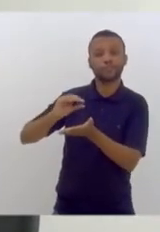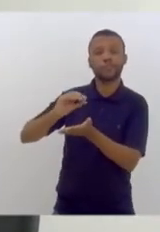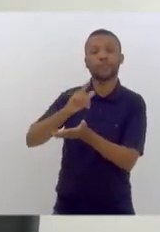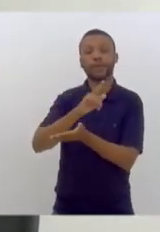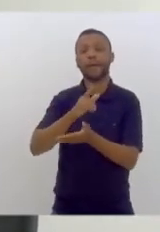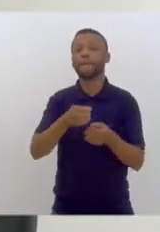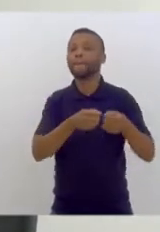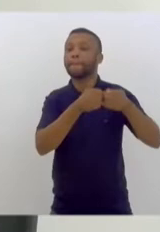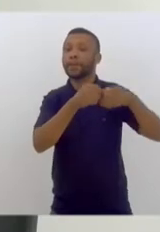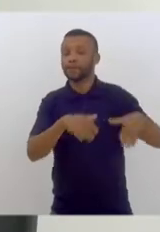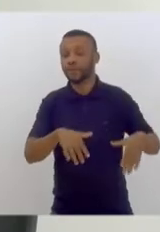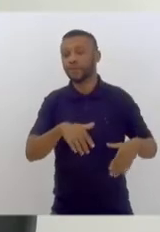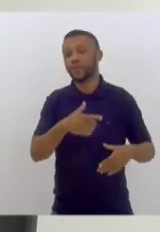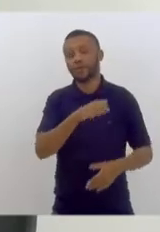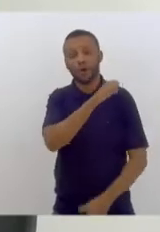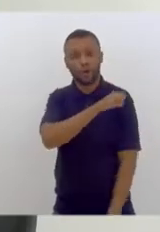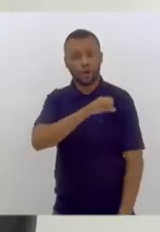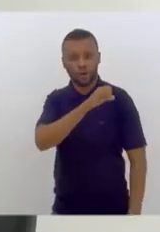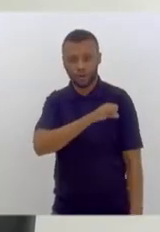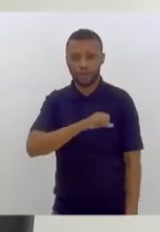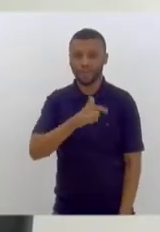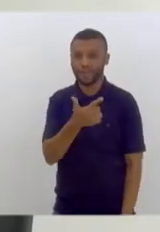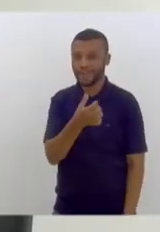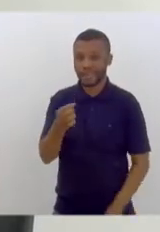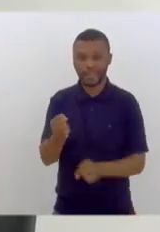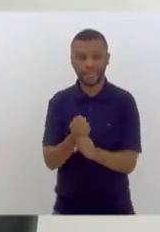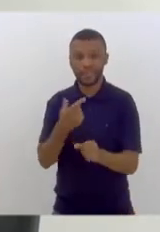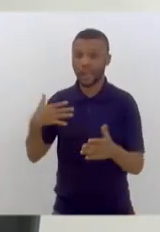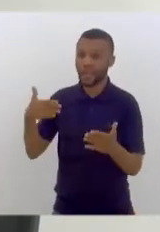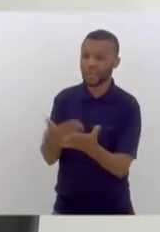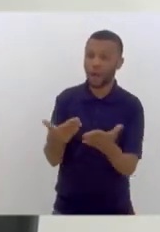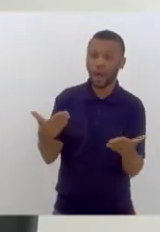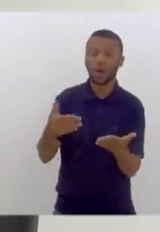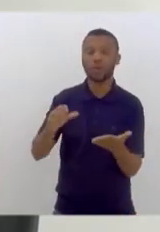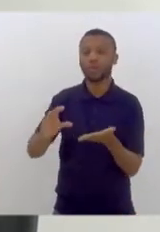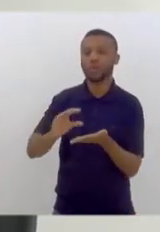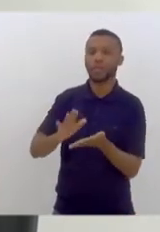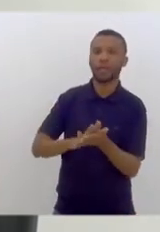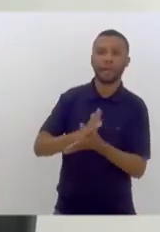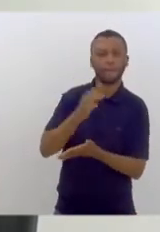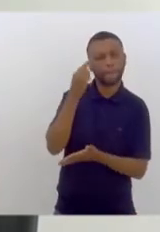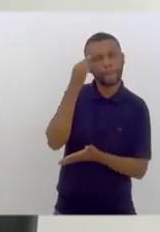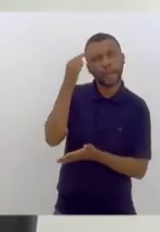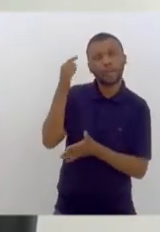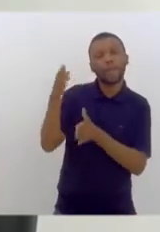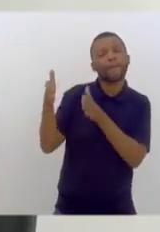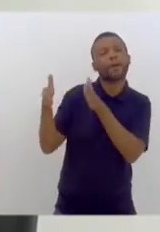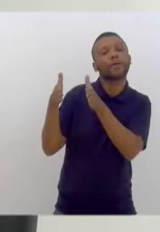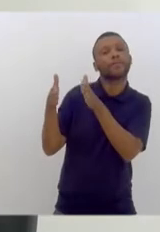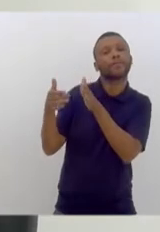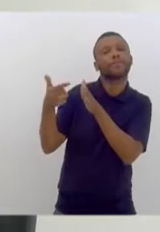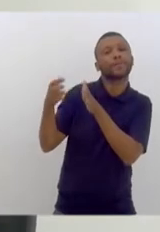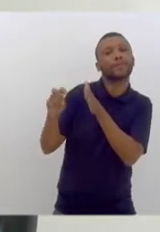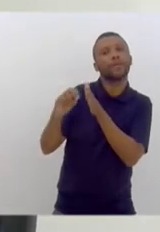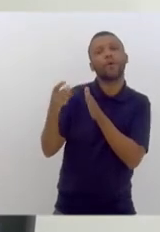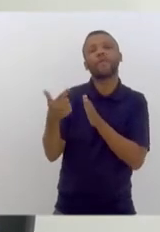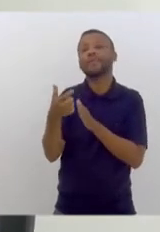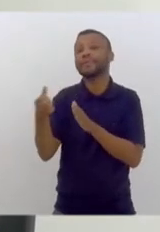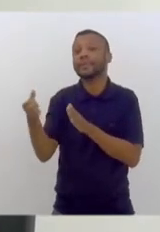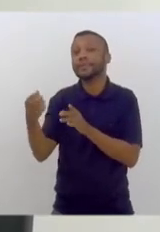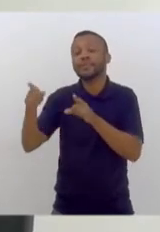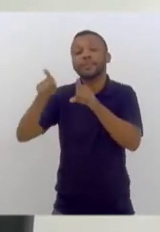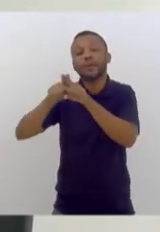foi de 26 anos, a sugestão é de que se pense o período de 25, 26 anos também como período para o